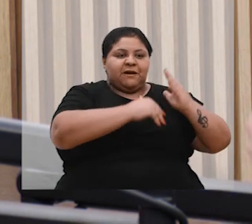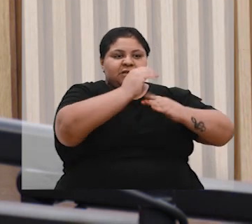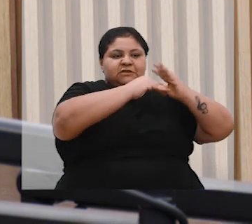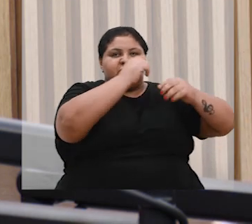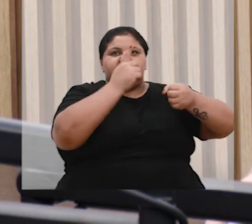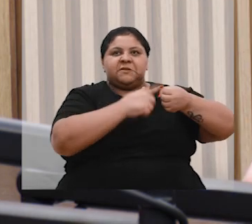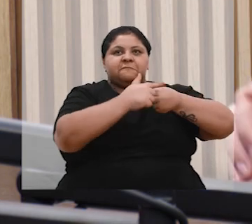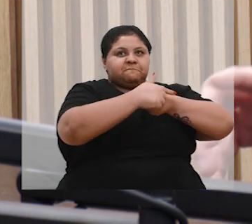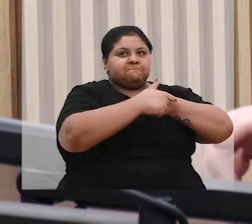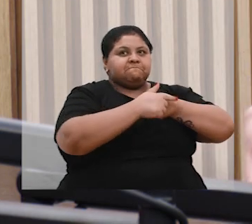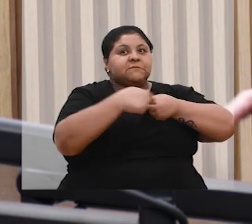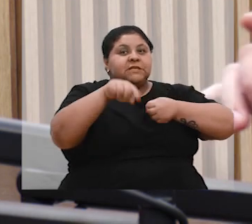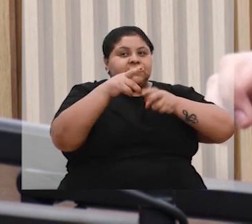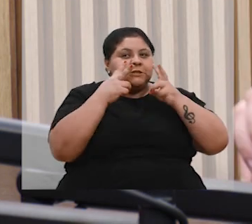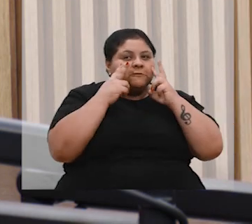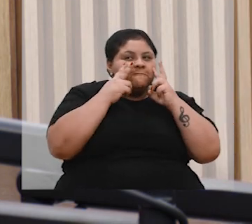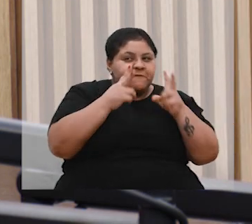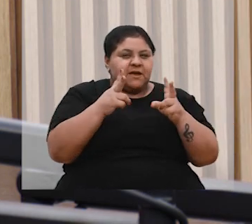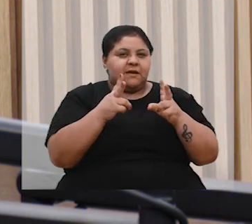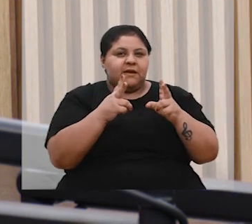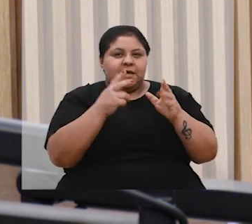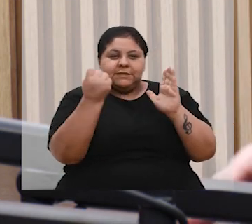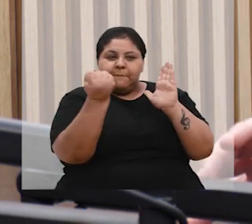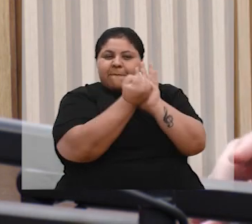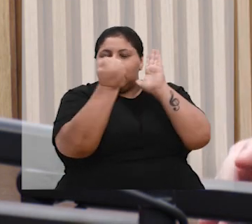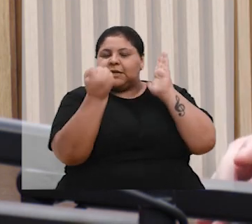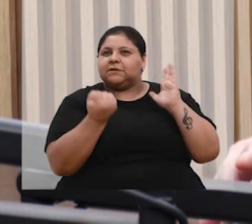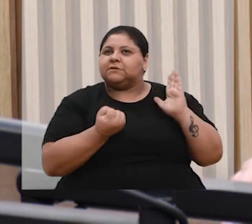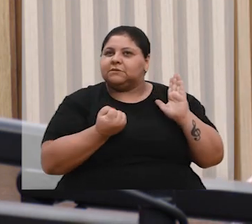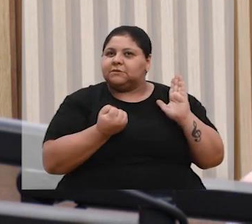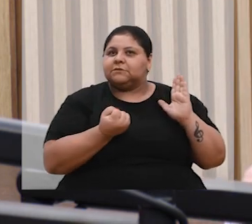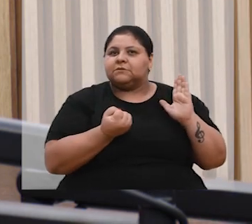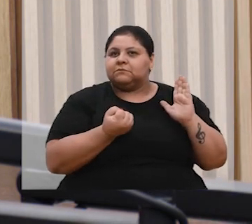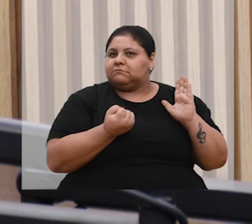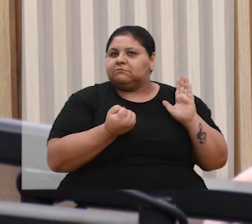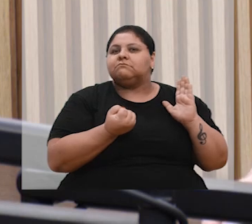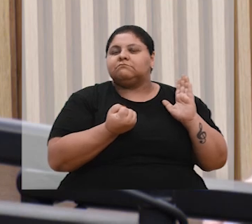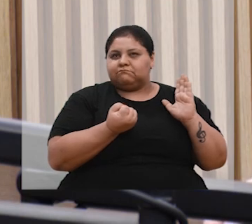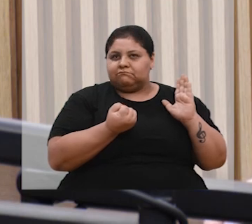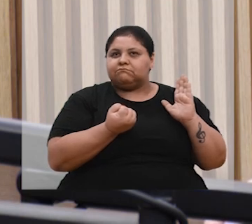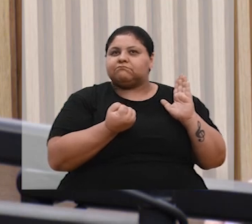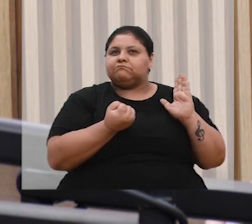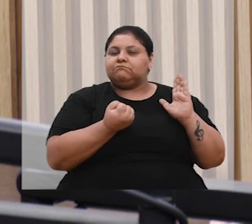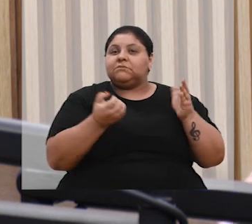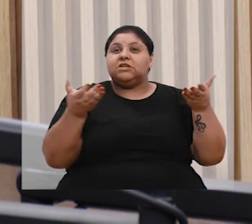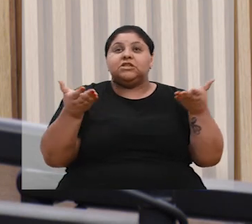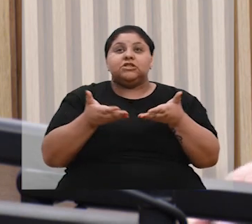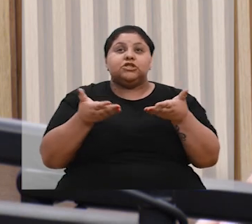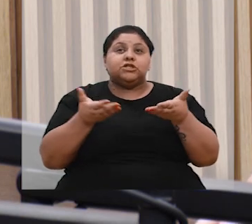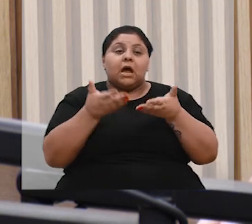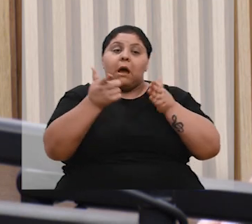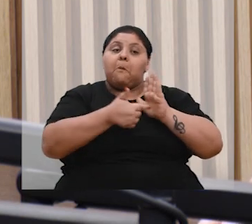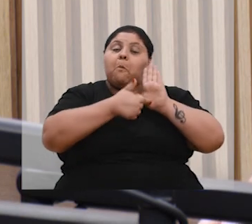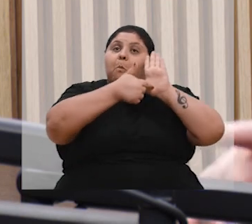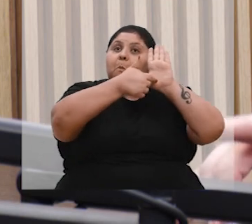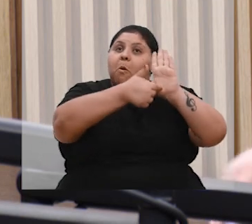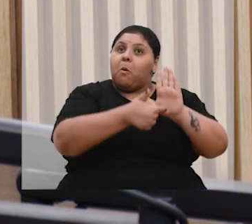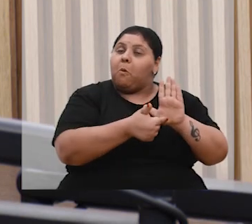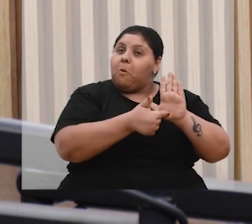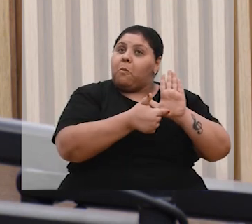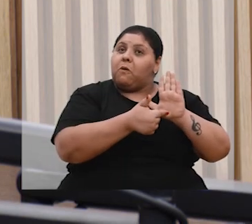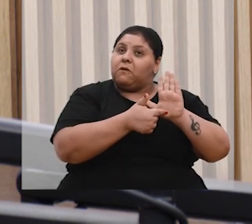a gente vê já com esses símbolos, né, são símbolos, né? Esses símbolos já denotam